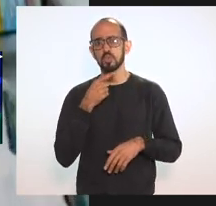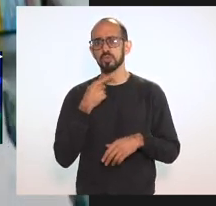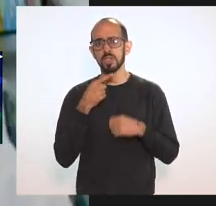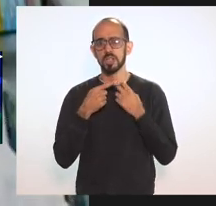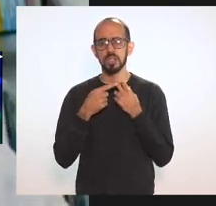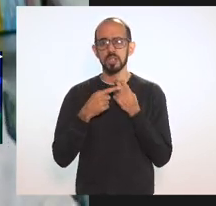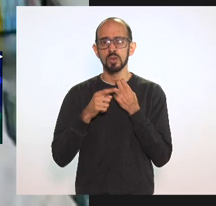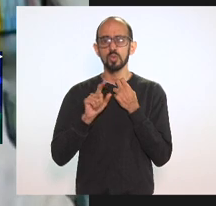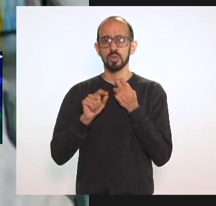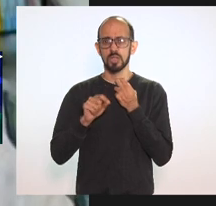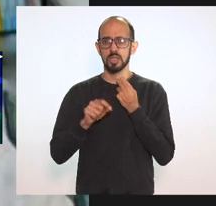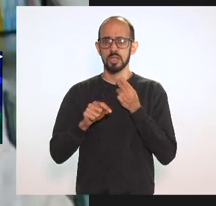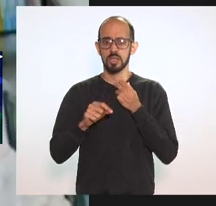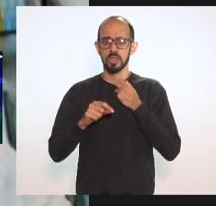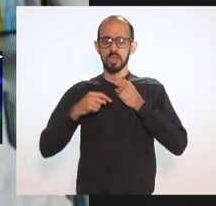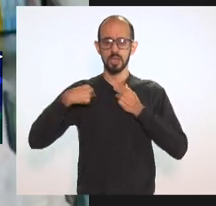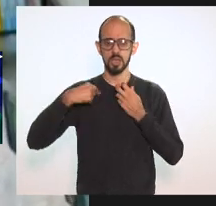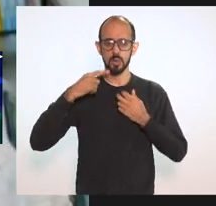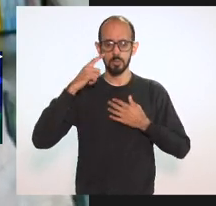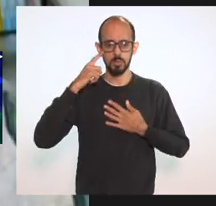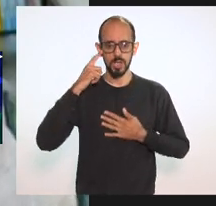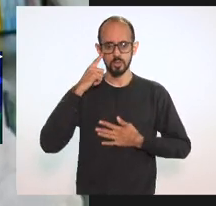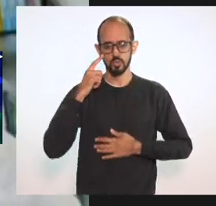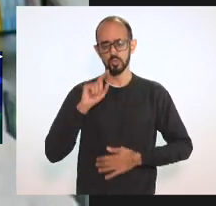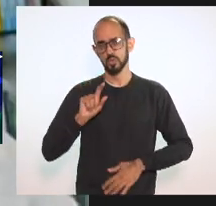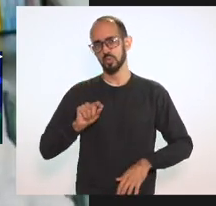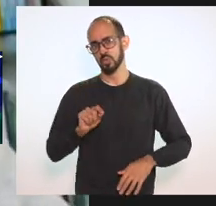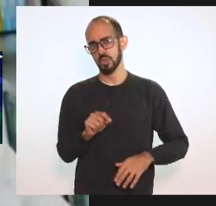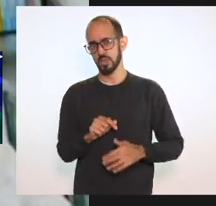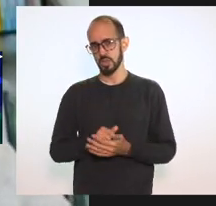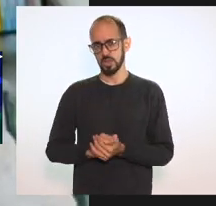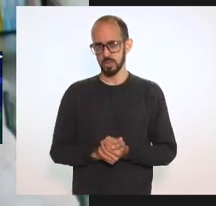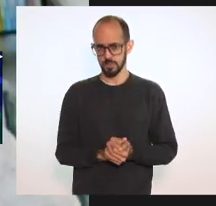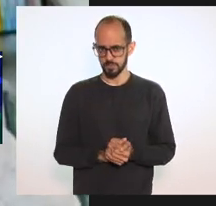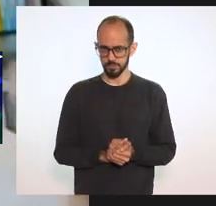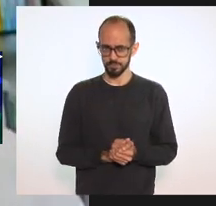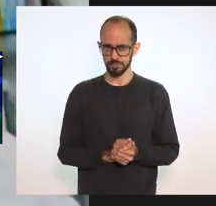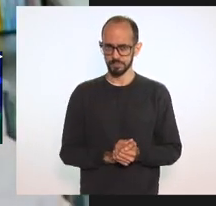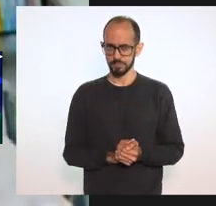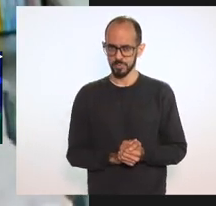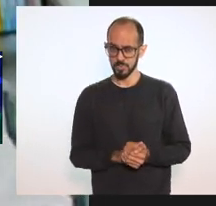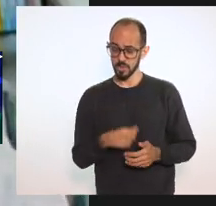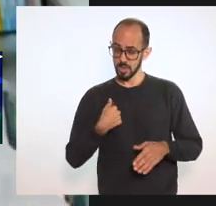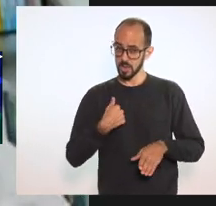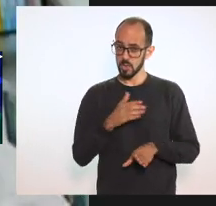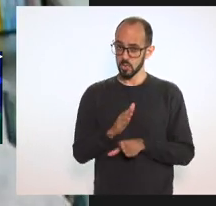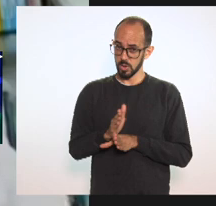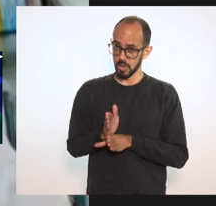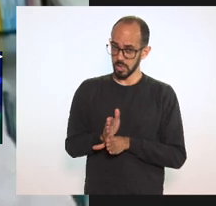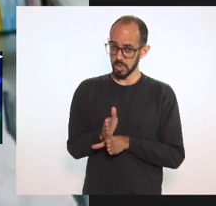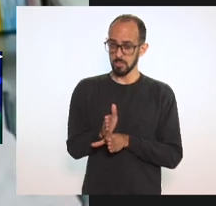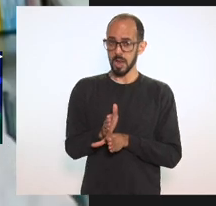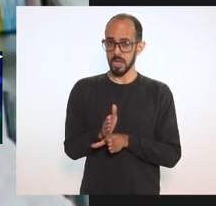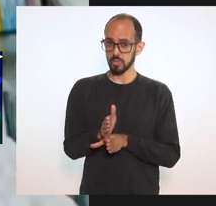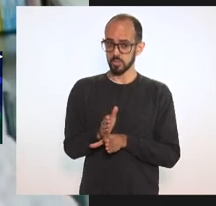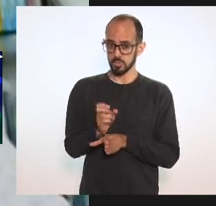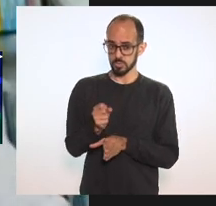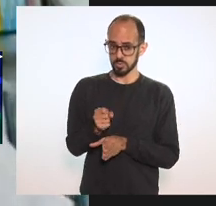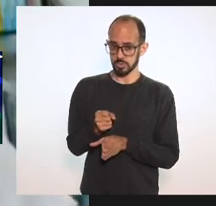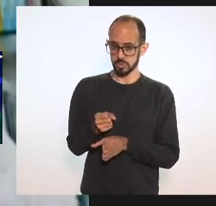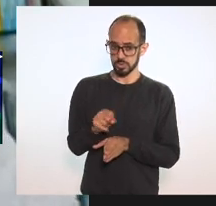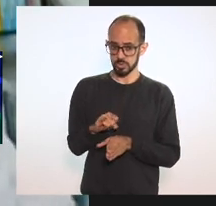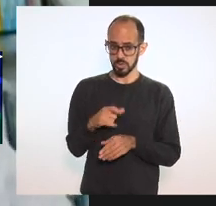se hoje é de vó é bem geridas equilibrada com as pontas